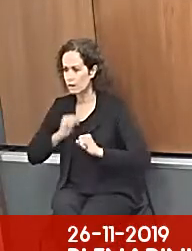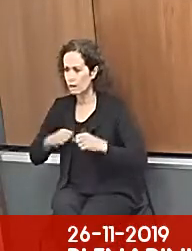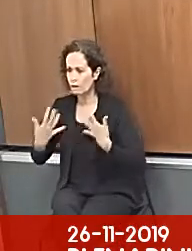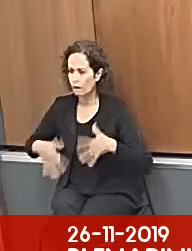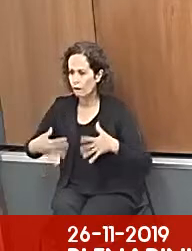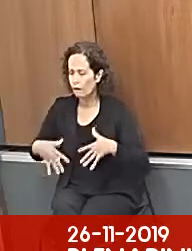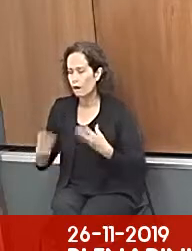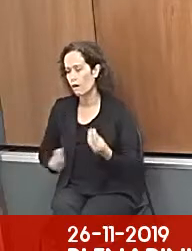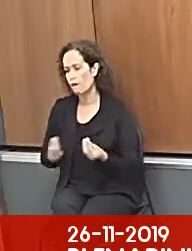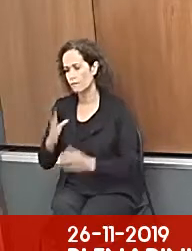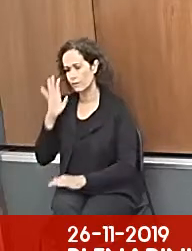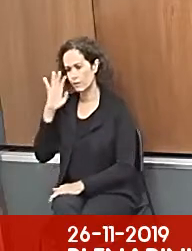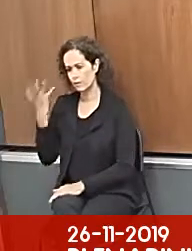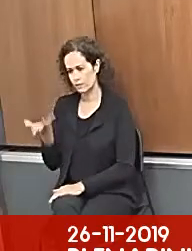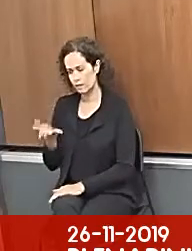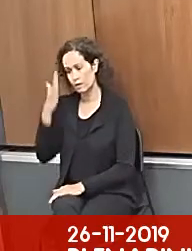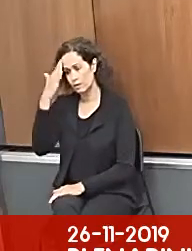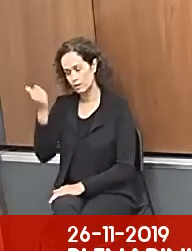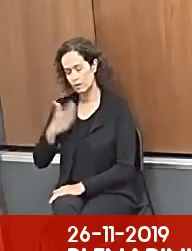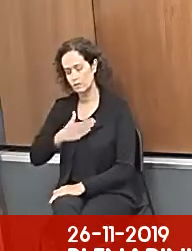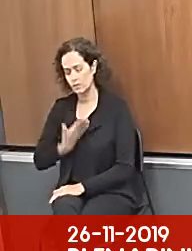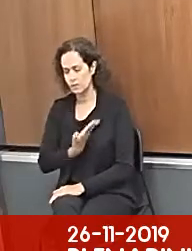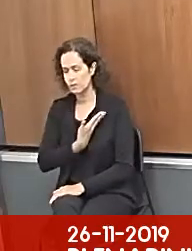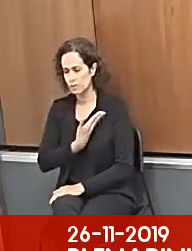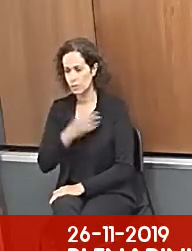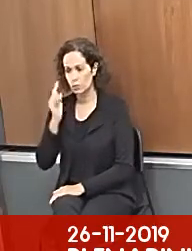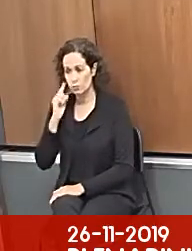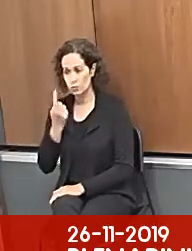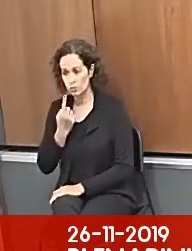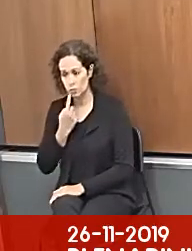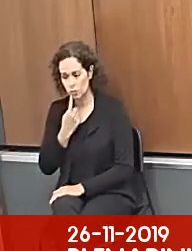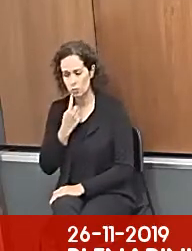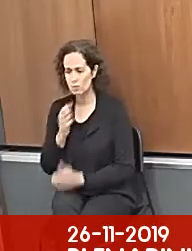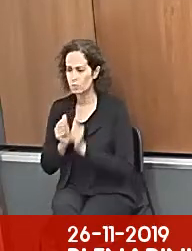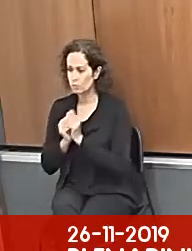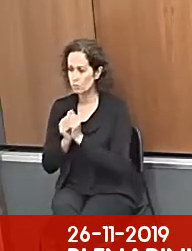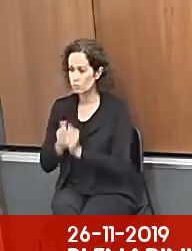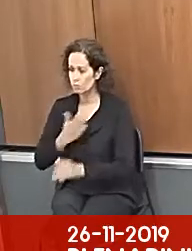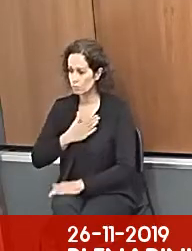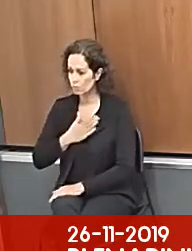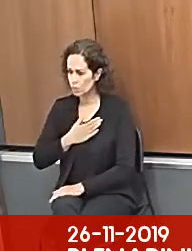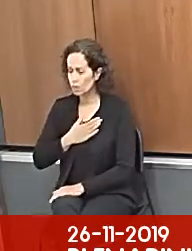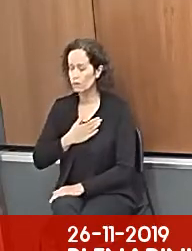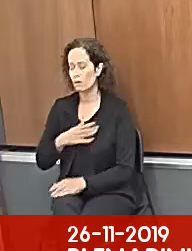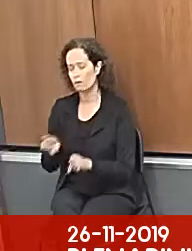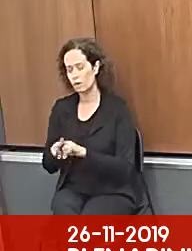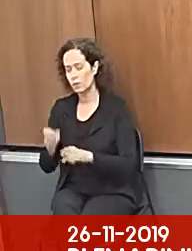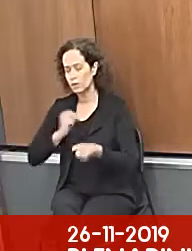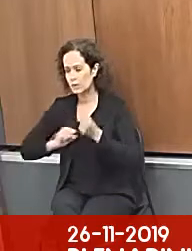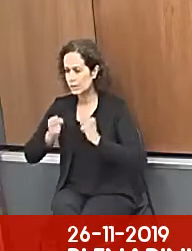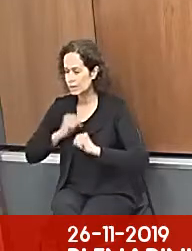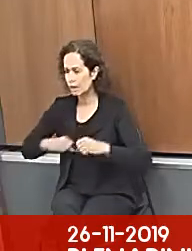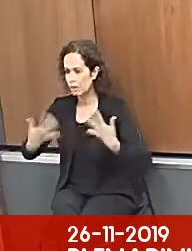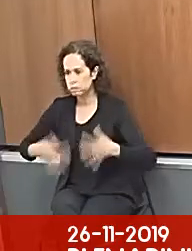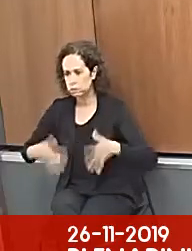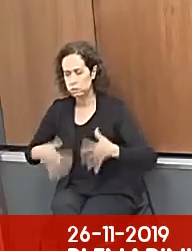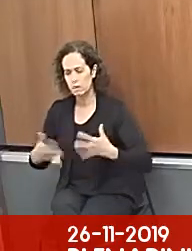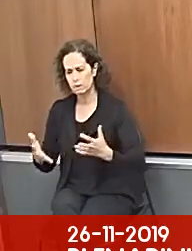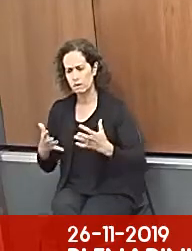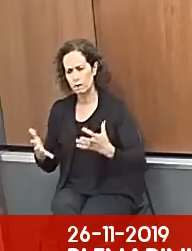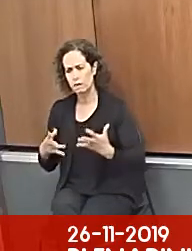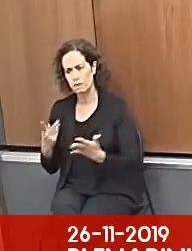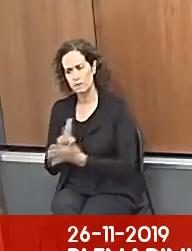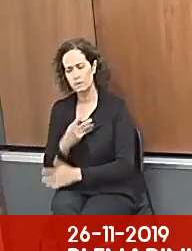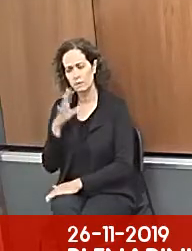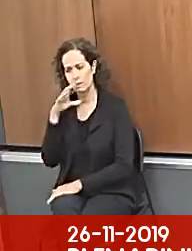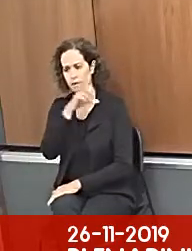Eu sei que os surdos, os meus amigos, colegas de trabalho, estão também ansiosos para que as coisas aconteçam. A